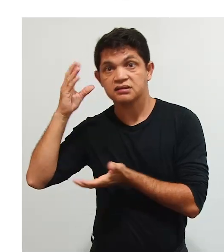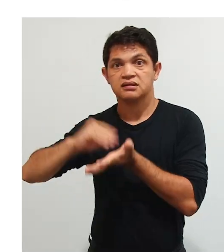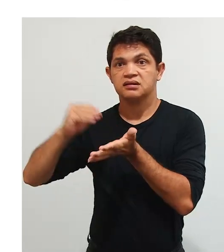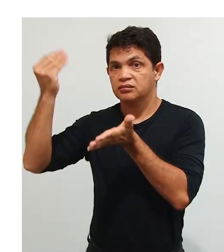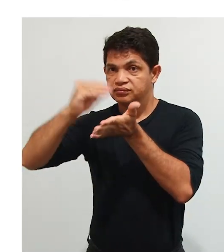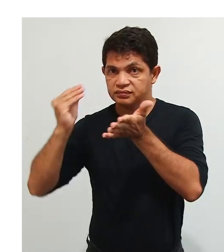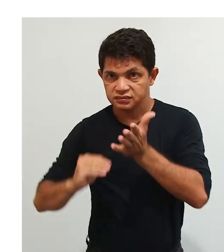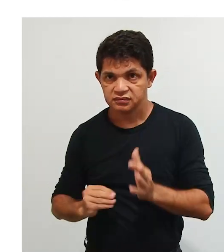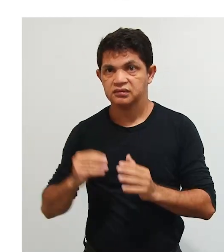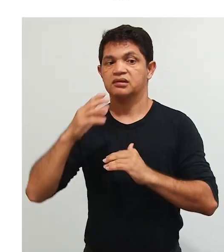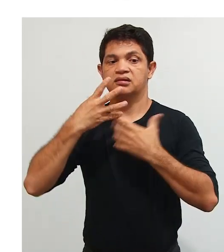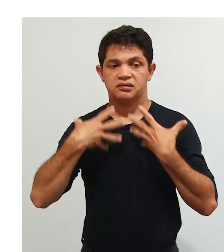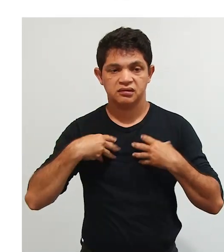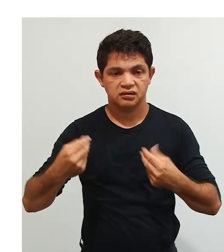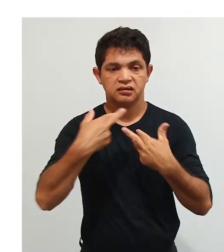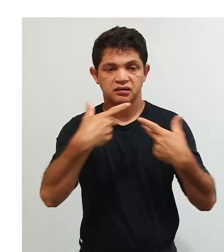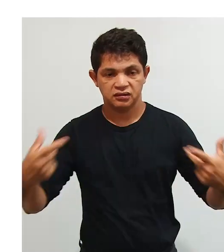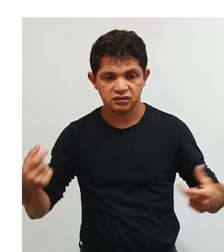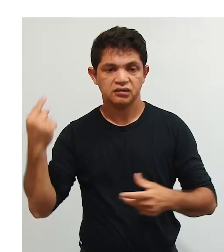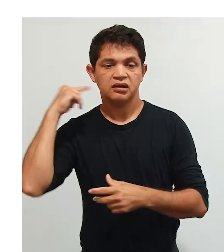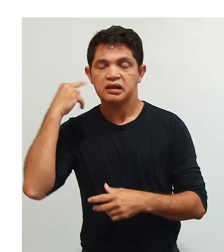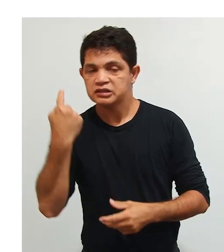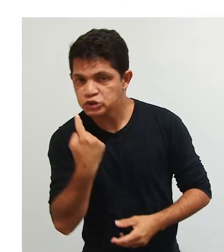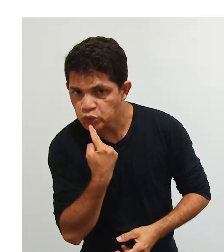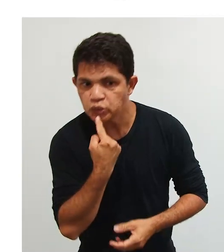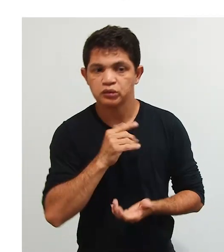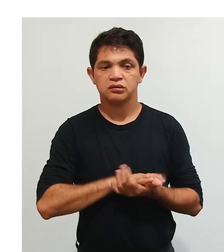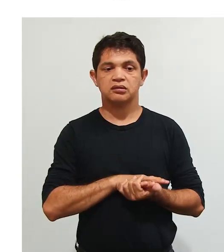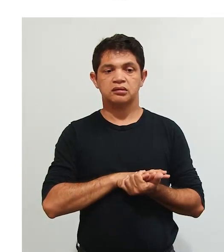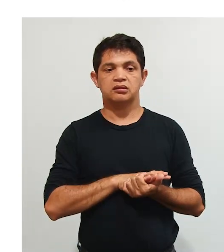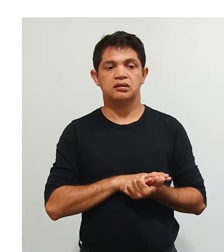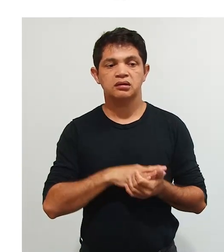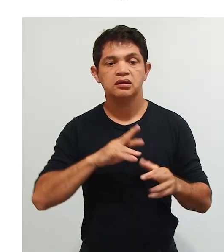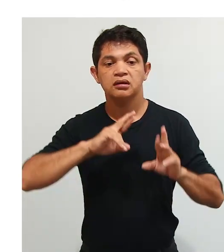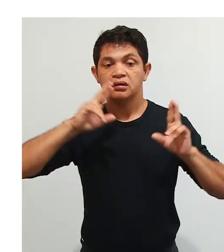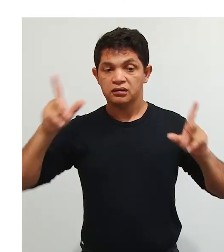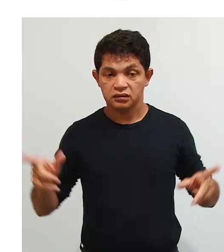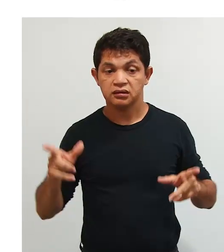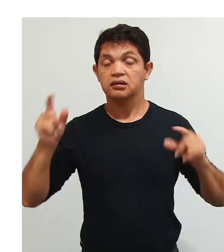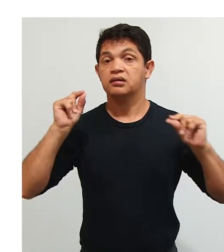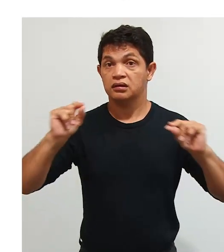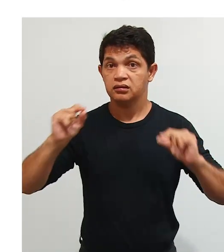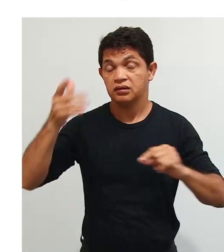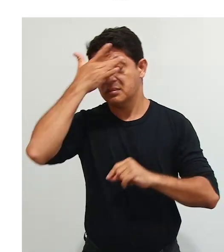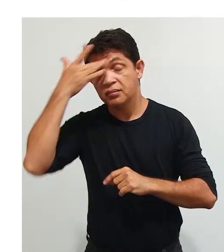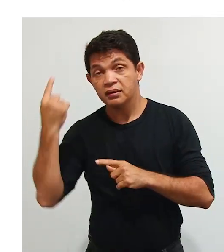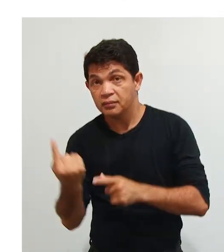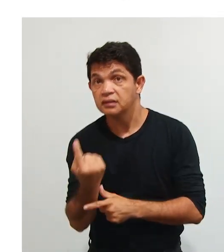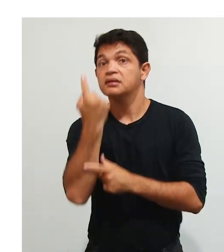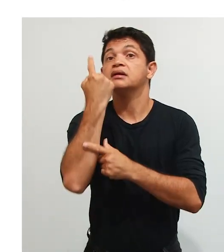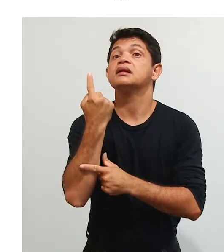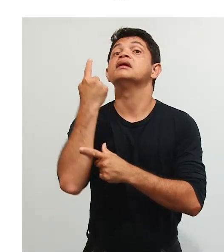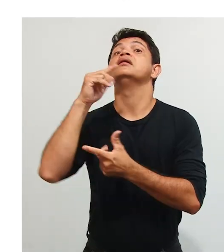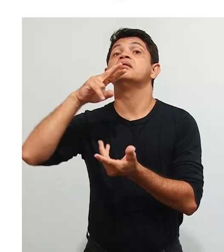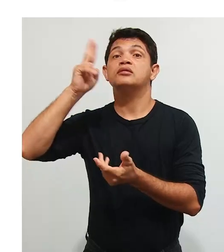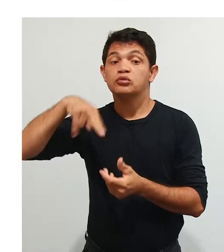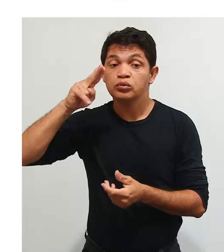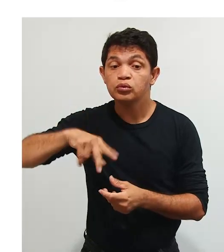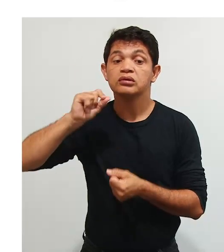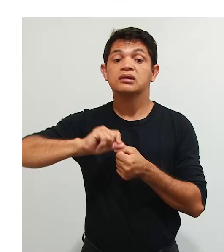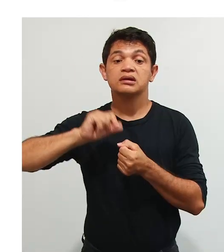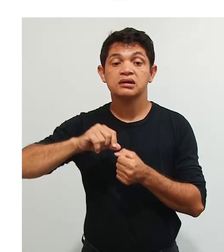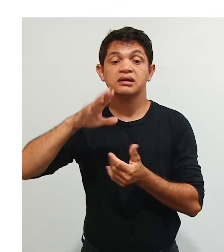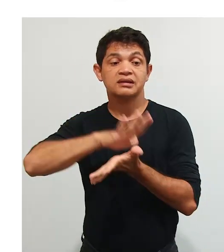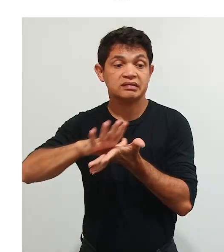pessoa fala sobre si ou sobre aquele assunto. Sempre falem em primeira pessoa. Evidencie